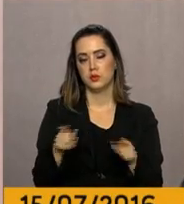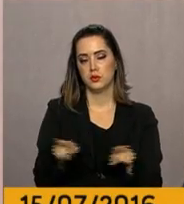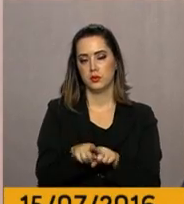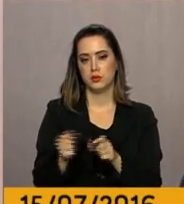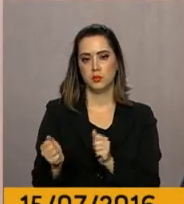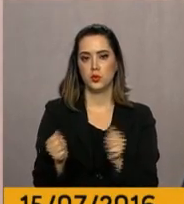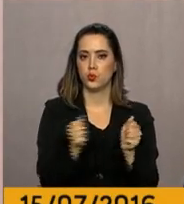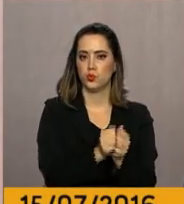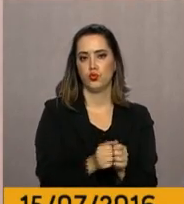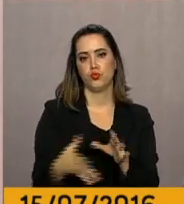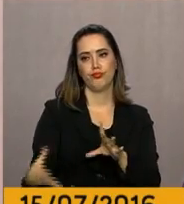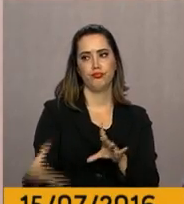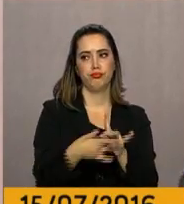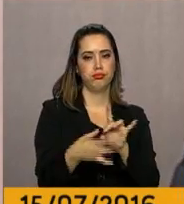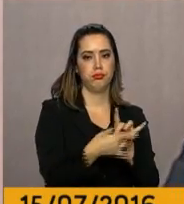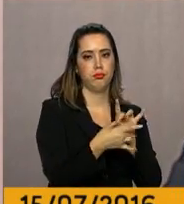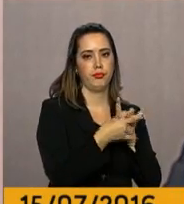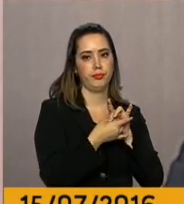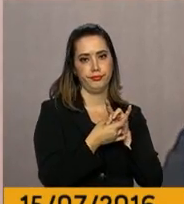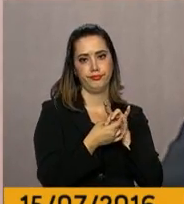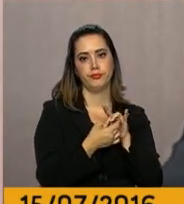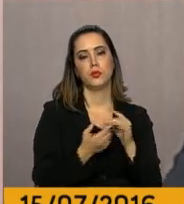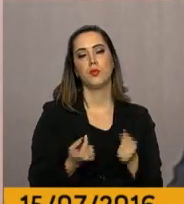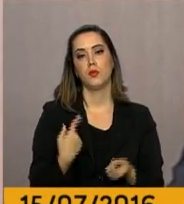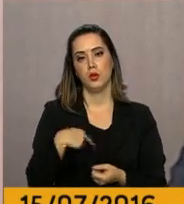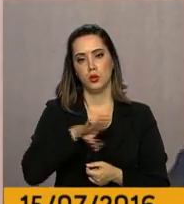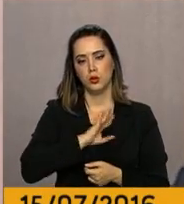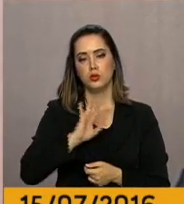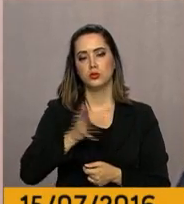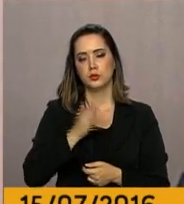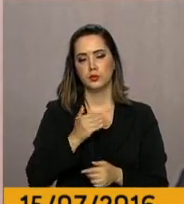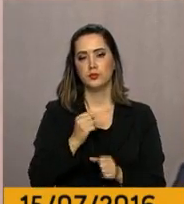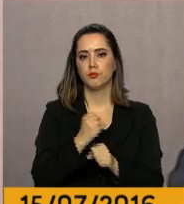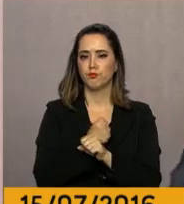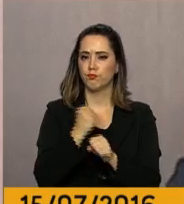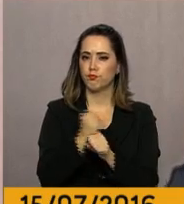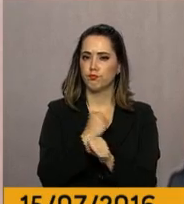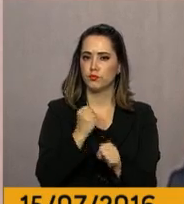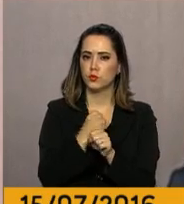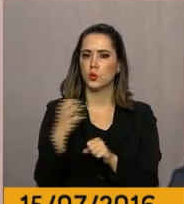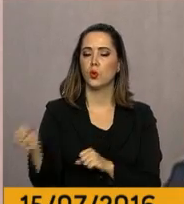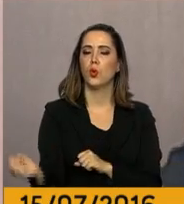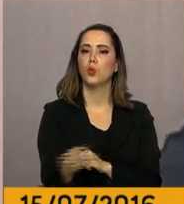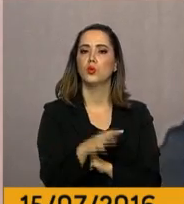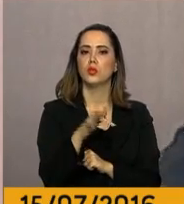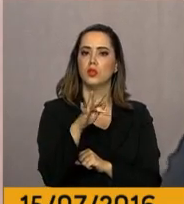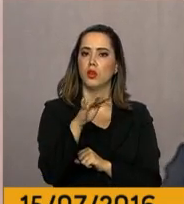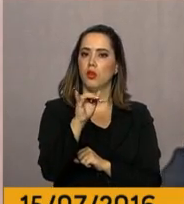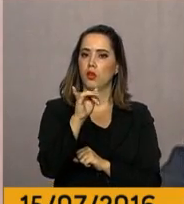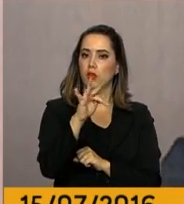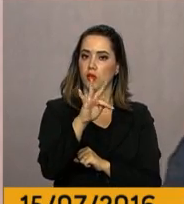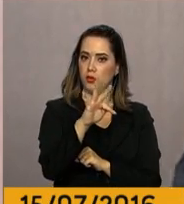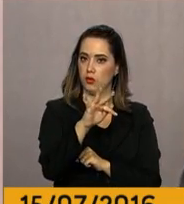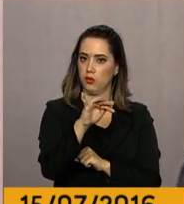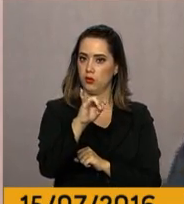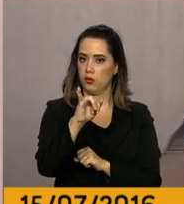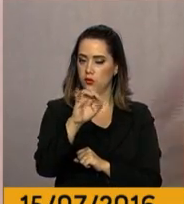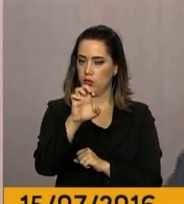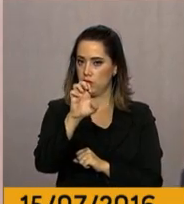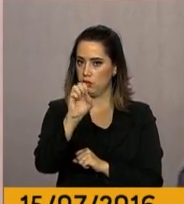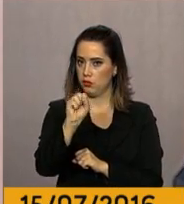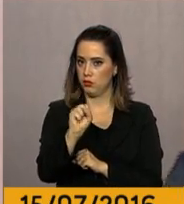aos presentes que nós estamos já construindo esse novo FIES, FIES Turbo, um